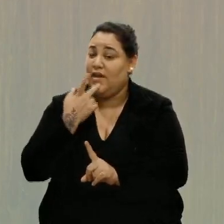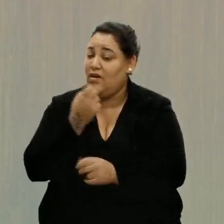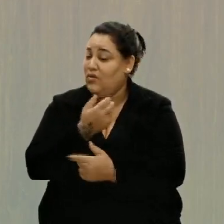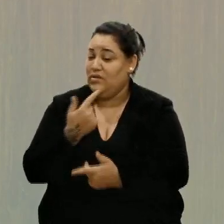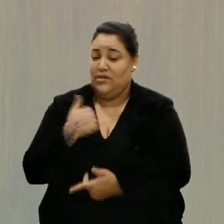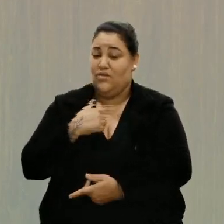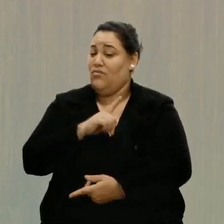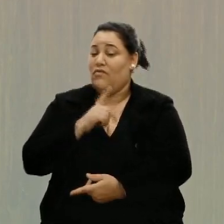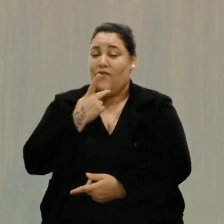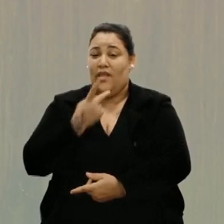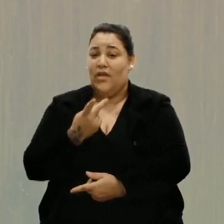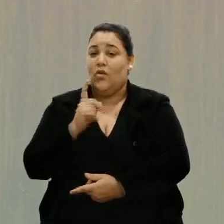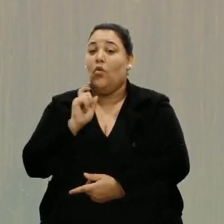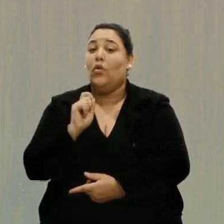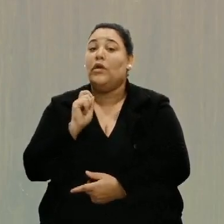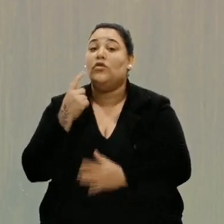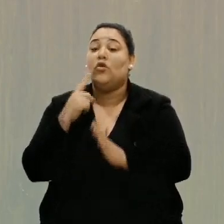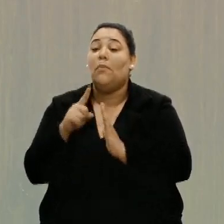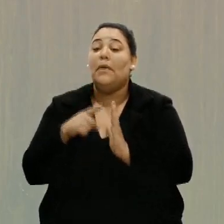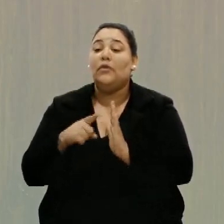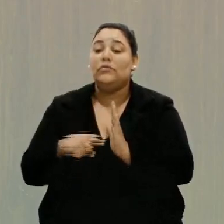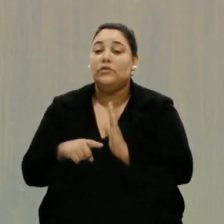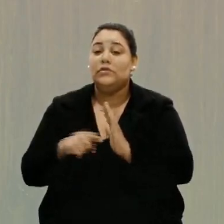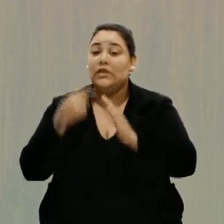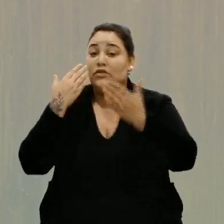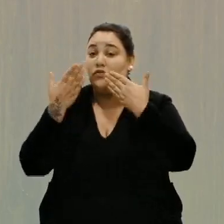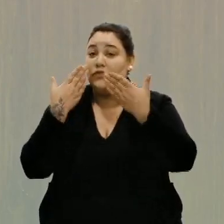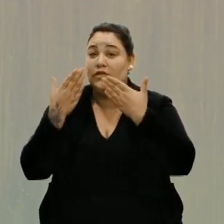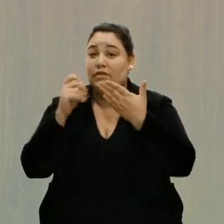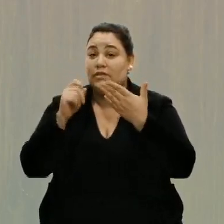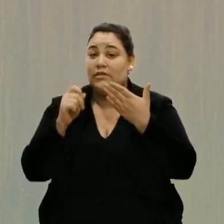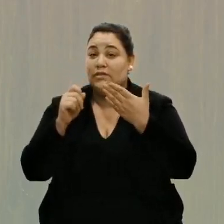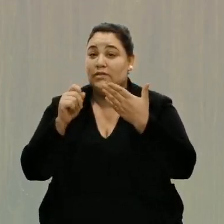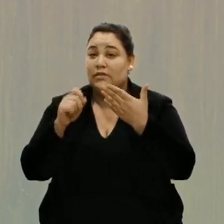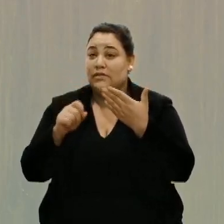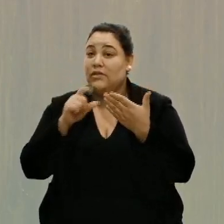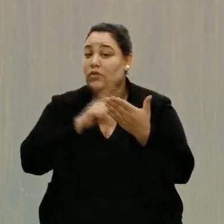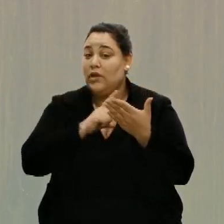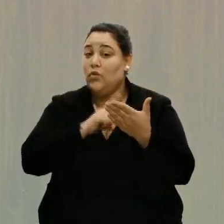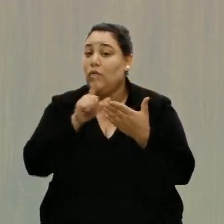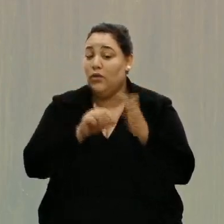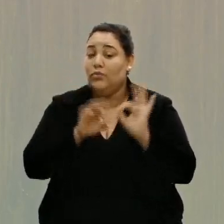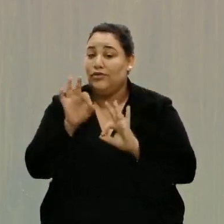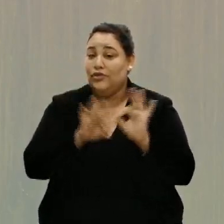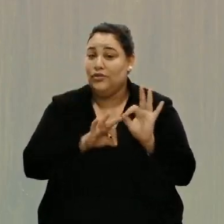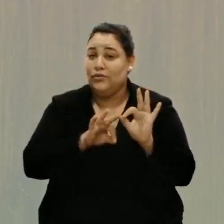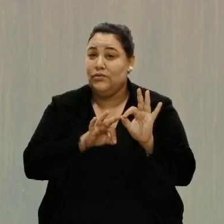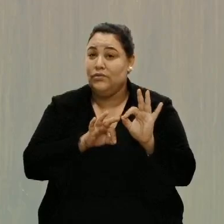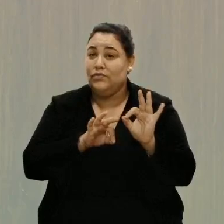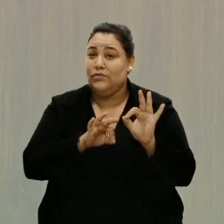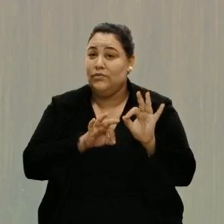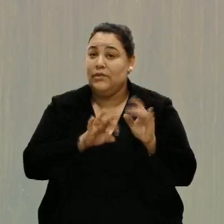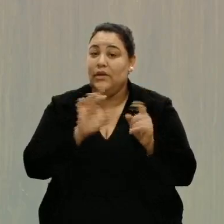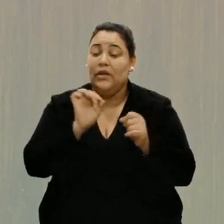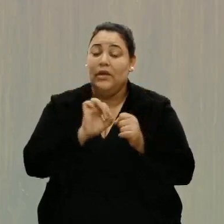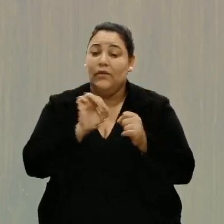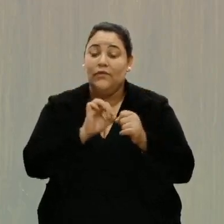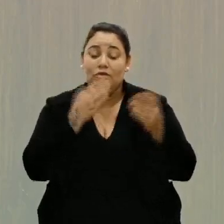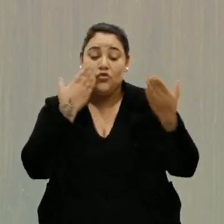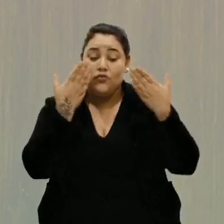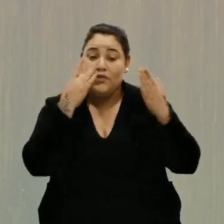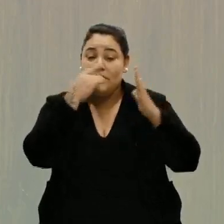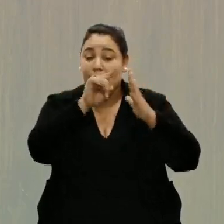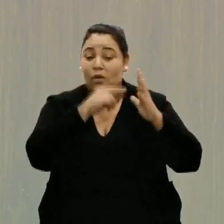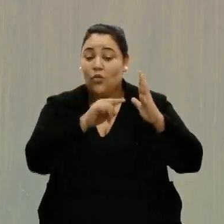eu estou questionando e as dúvidas quem colocou foi o projeto. E eu fiz dúvidas bem pontuais. Por